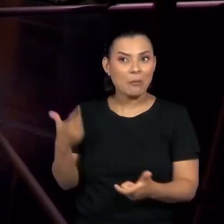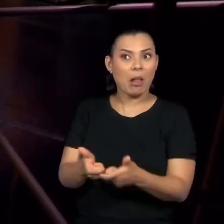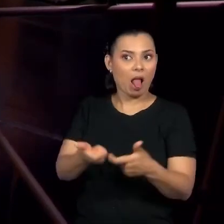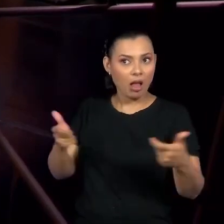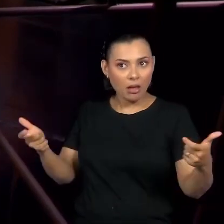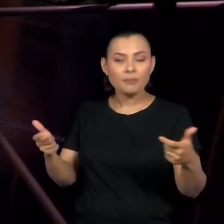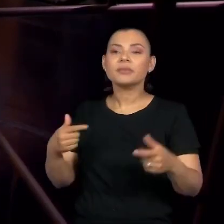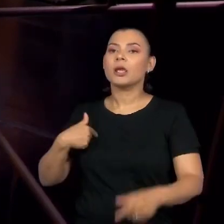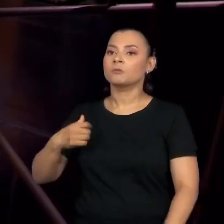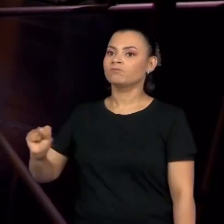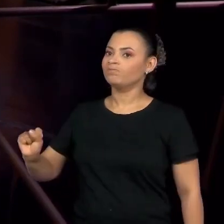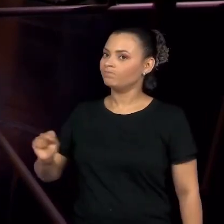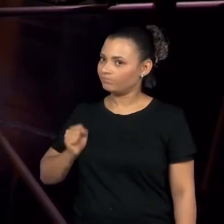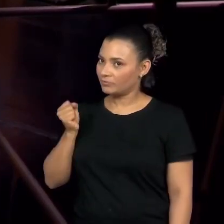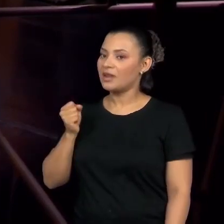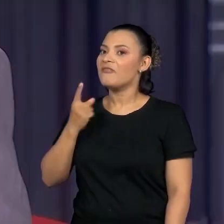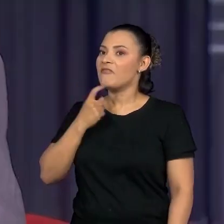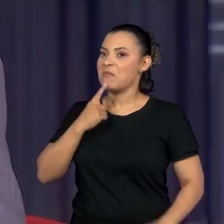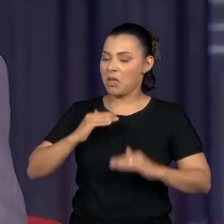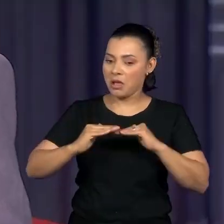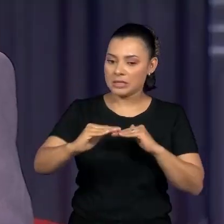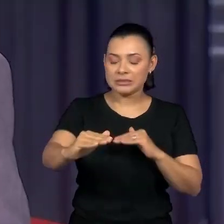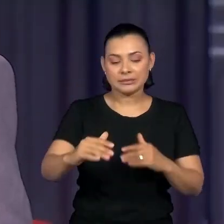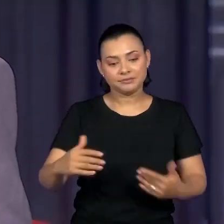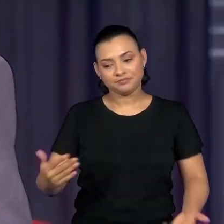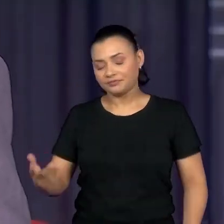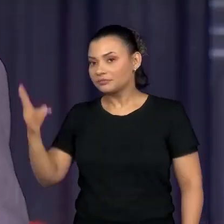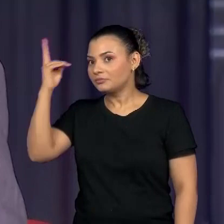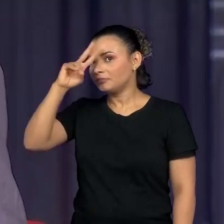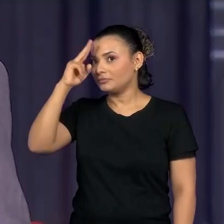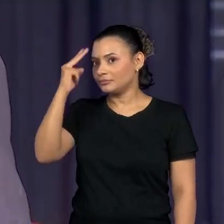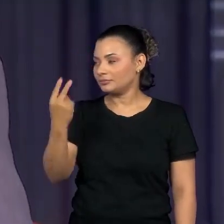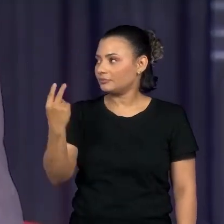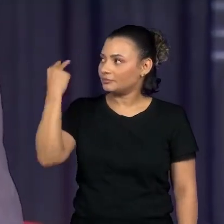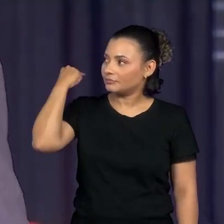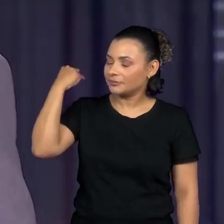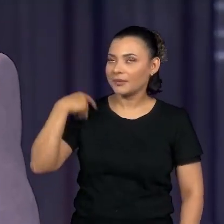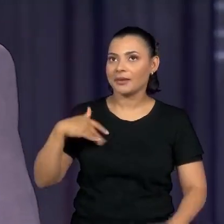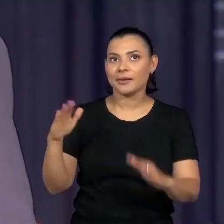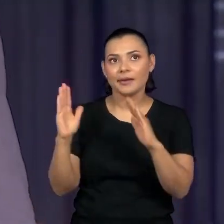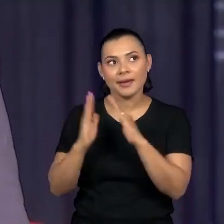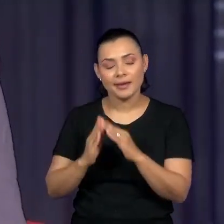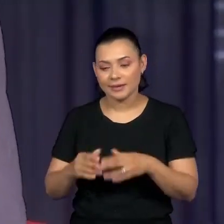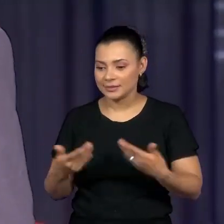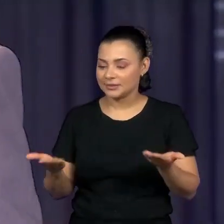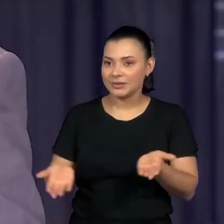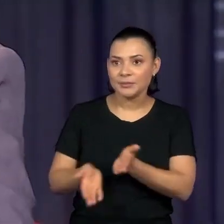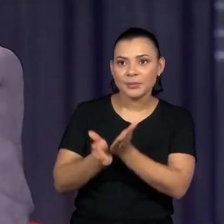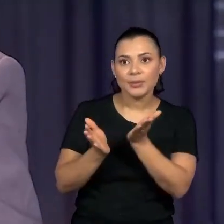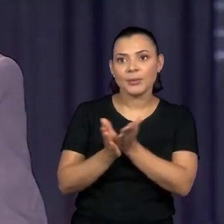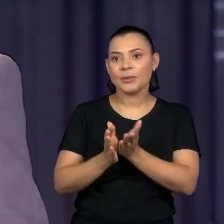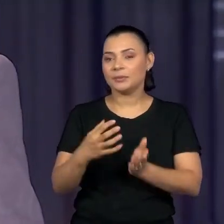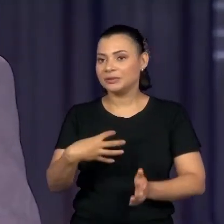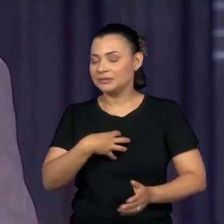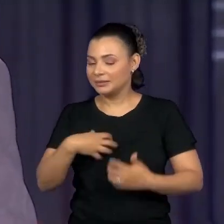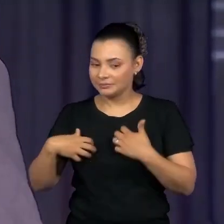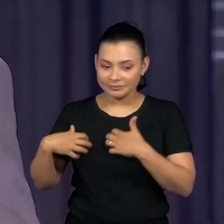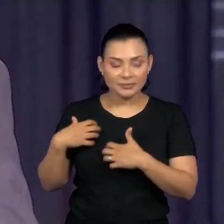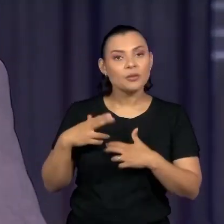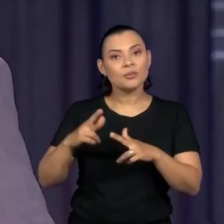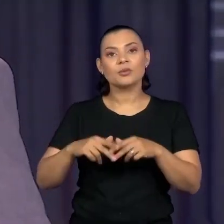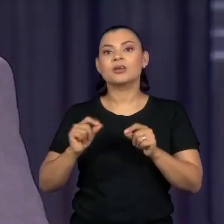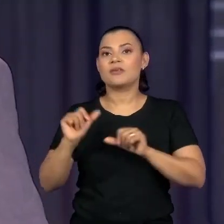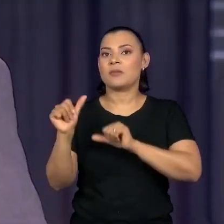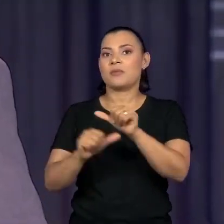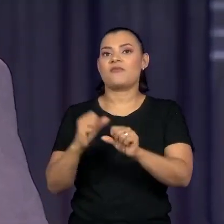tinha uma raiva desse piso. Porque ele me remetia a várias lembranças ruins que eu tinha da casa e tal. E aí a gente entrou numa pilha de tipo assim,